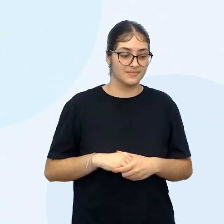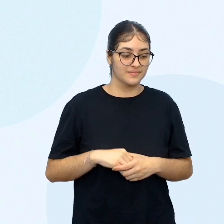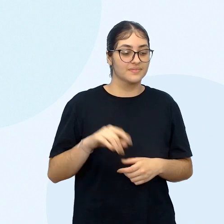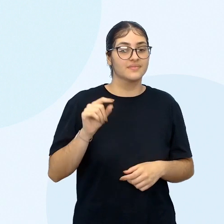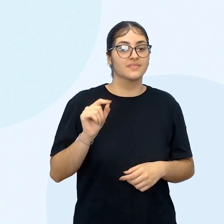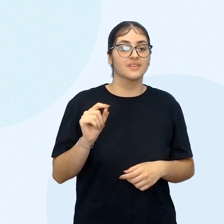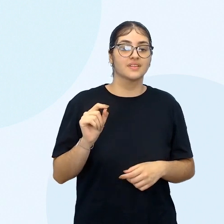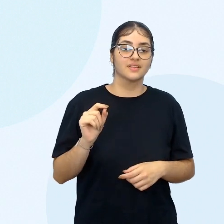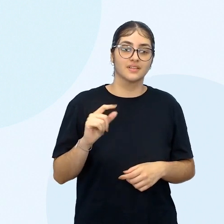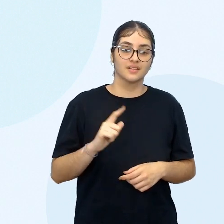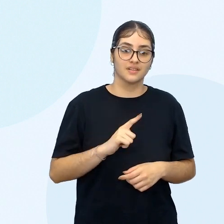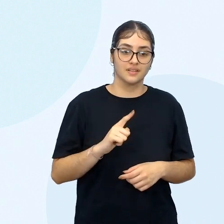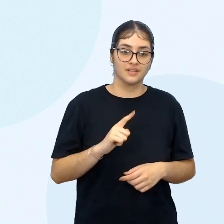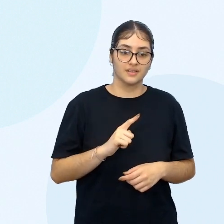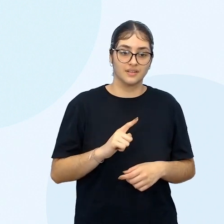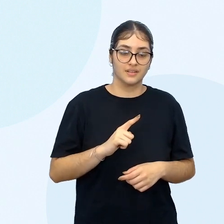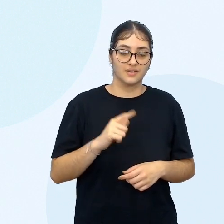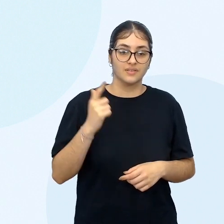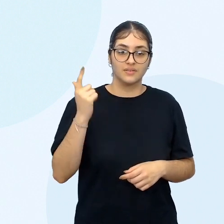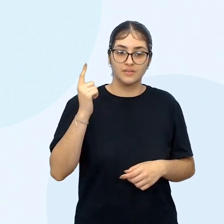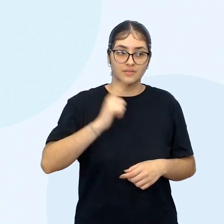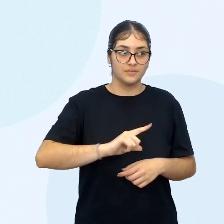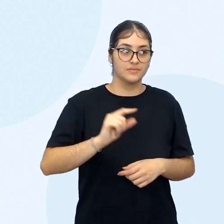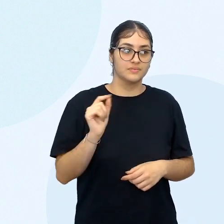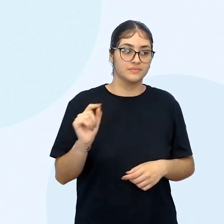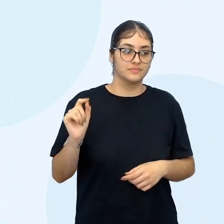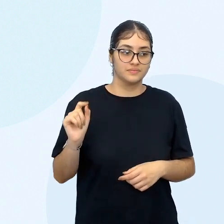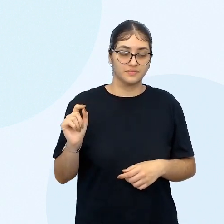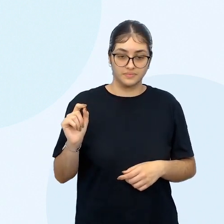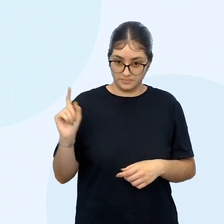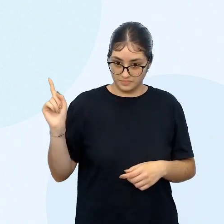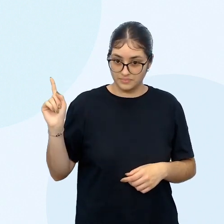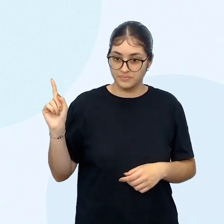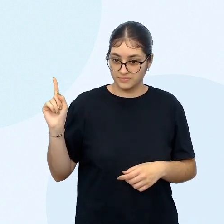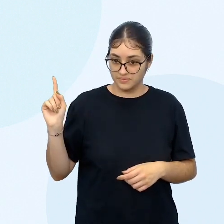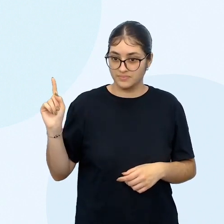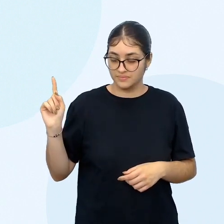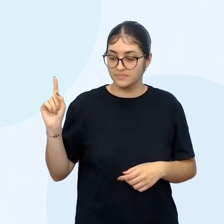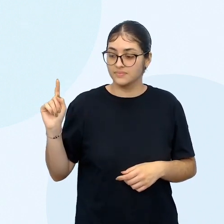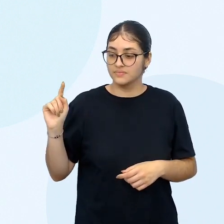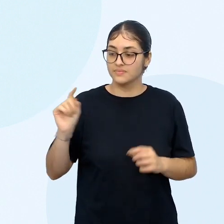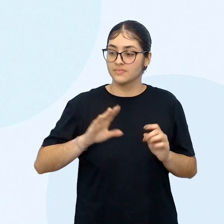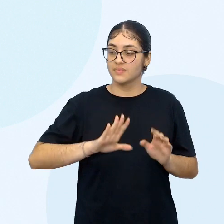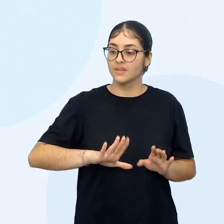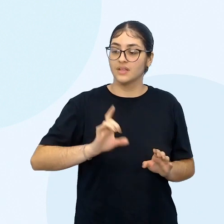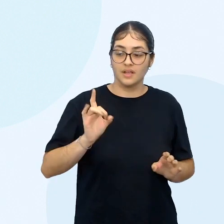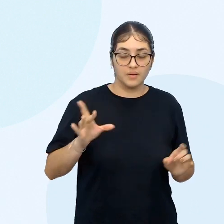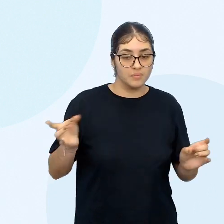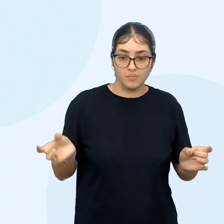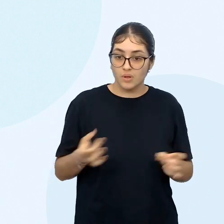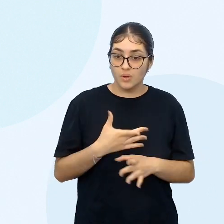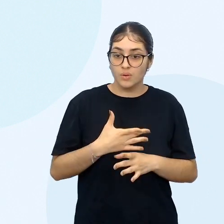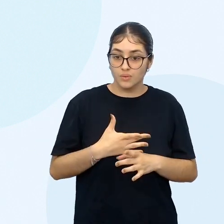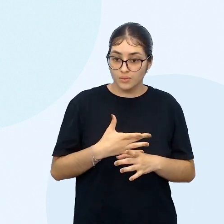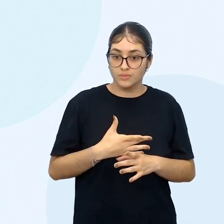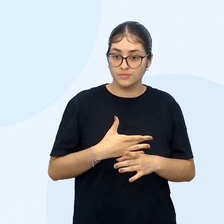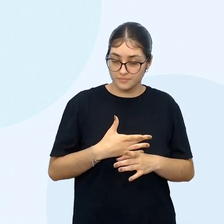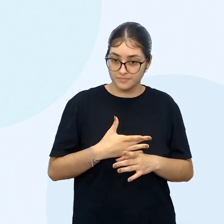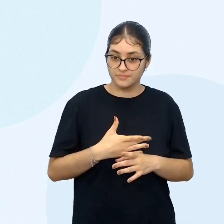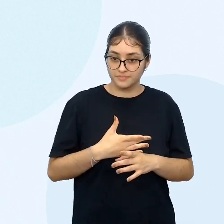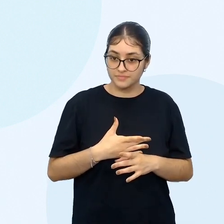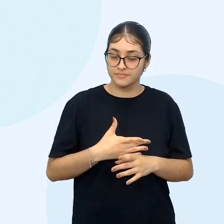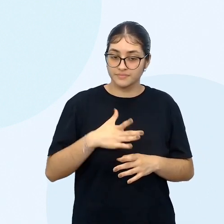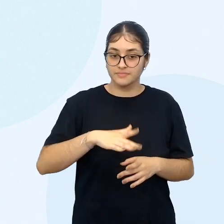aluno, você entendeu que eu errei, todo mundo erra. O Excel não deixa passar batido, não deixa, né? Só deixa passar batido se a coluna estiver estreita, tá, Osmar?